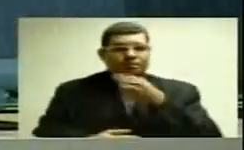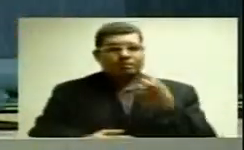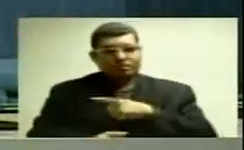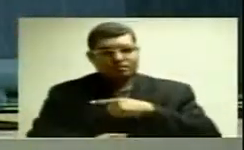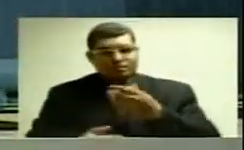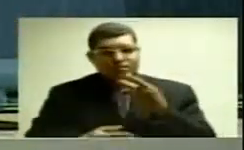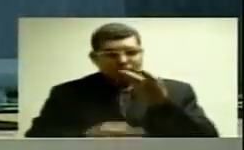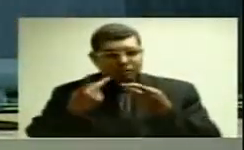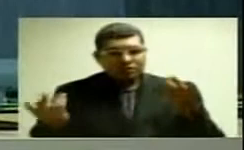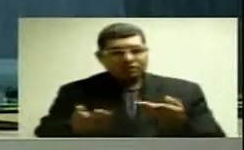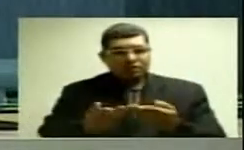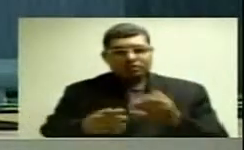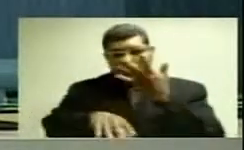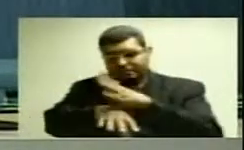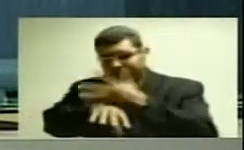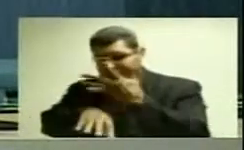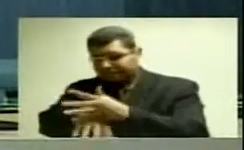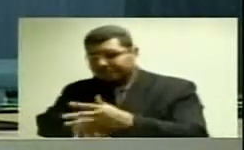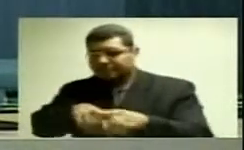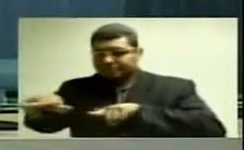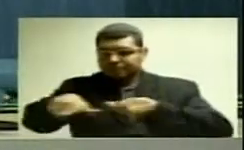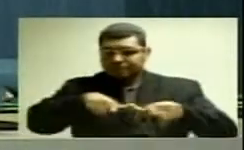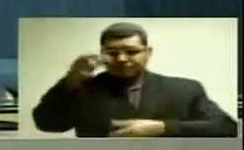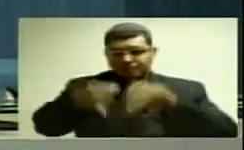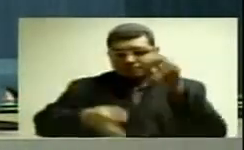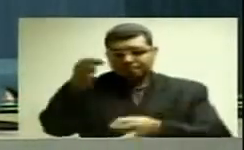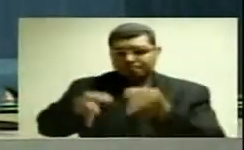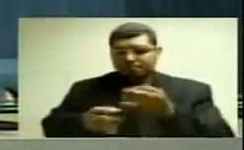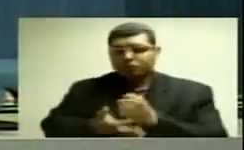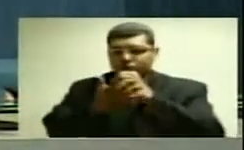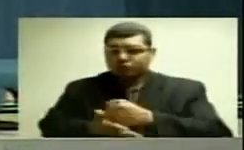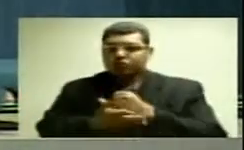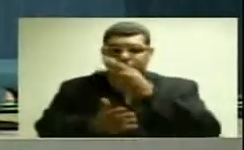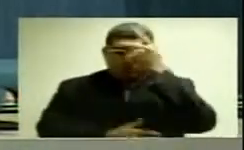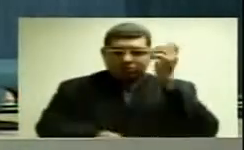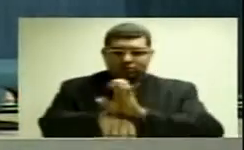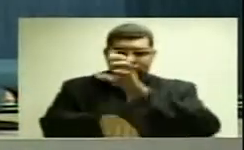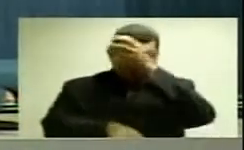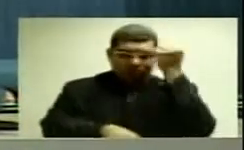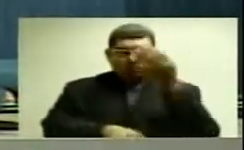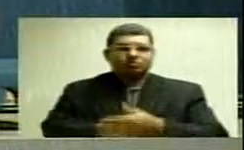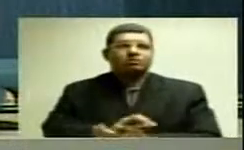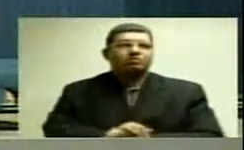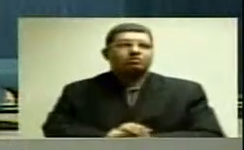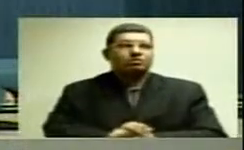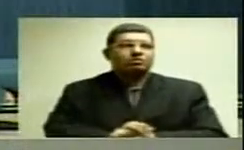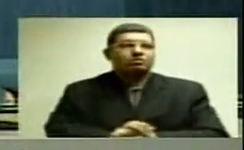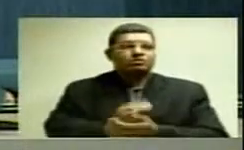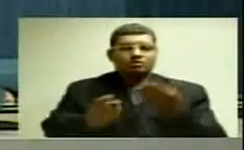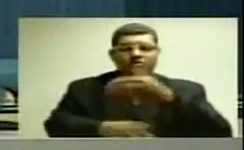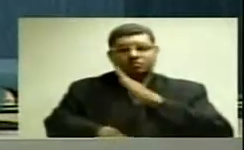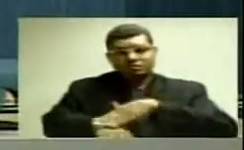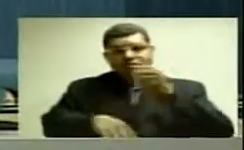Nós estamos tratando da qualidade da prestação jurisdicional oferecida ao povo do Estado do Amazonas. E para que